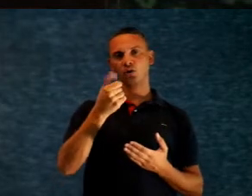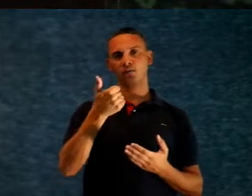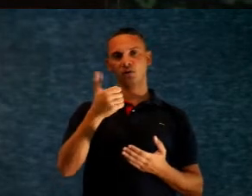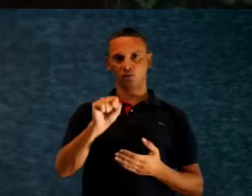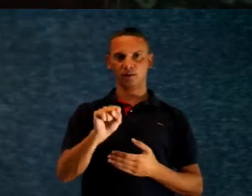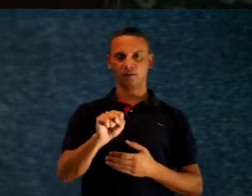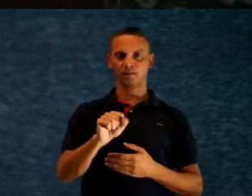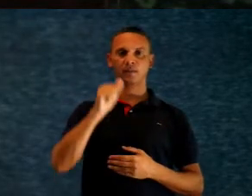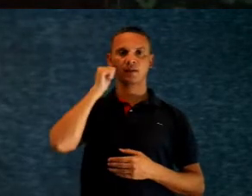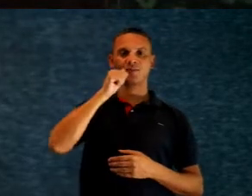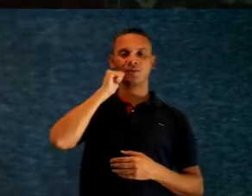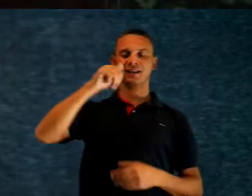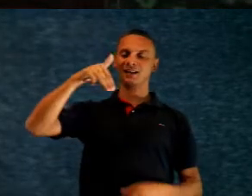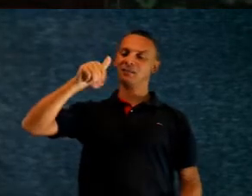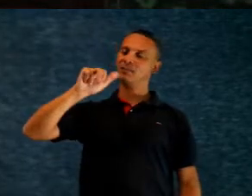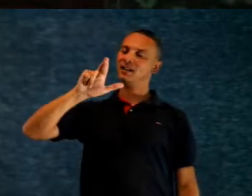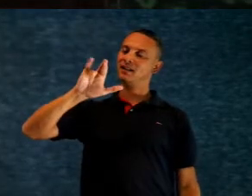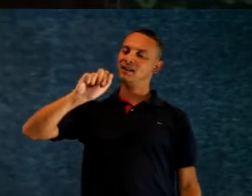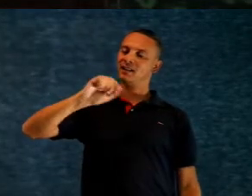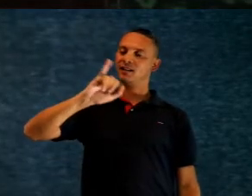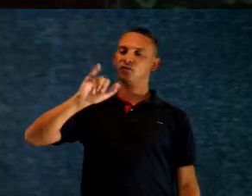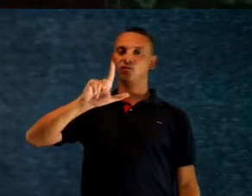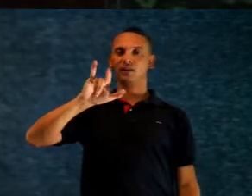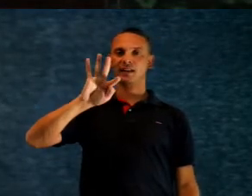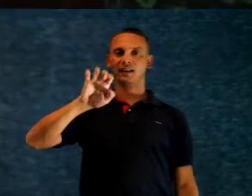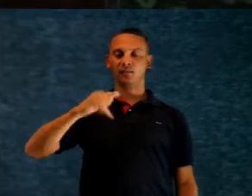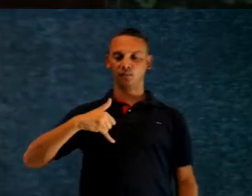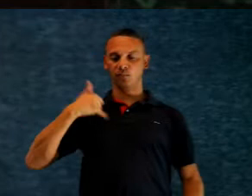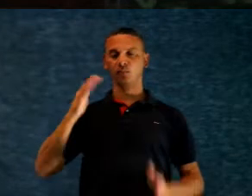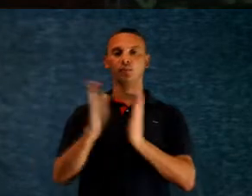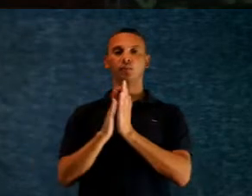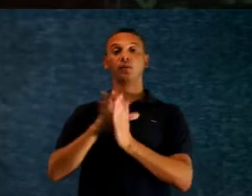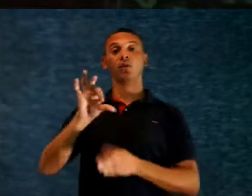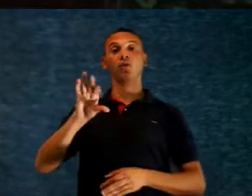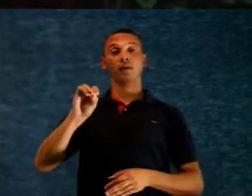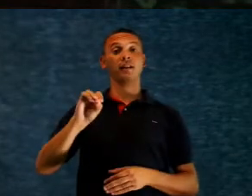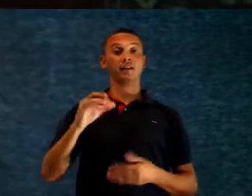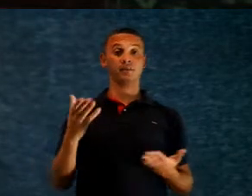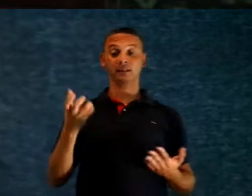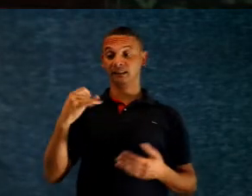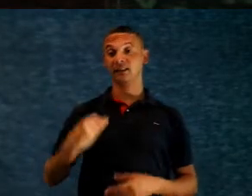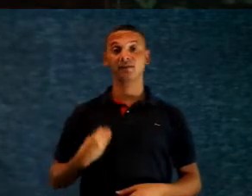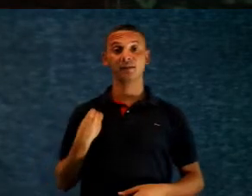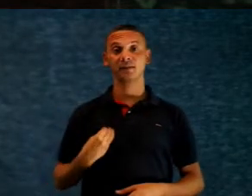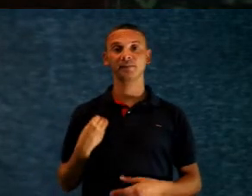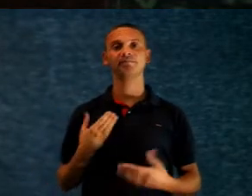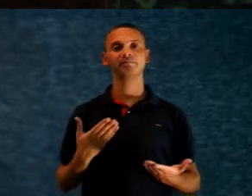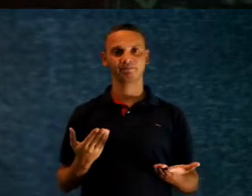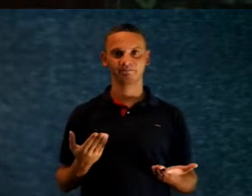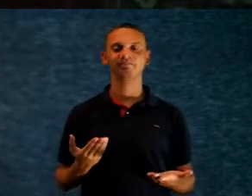2018, Maria Julieta faria 90 anos. Portanto, poderia estar viva,